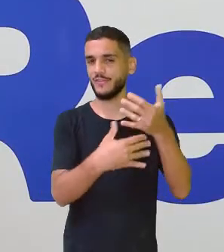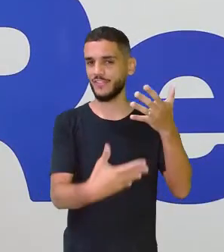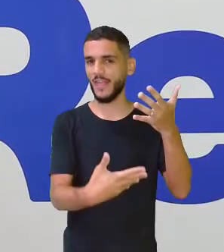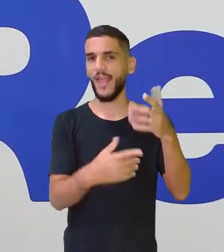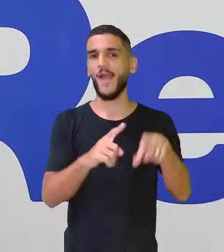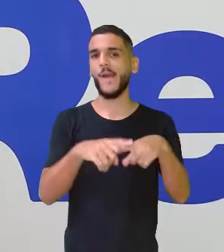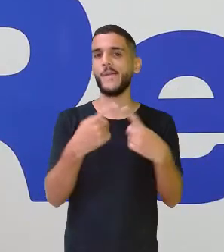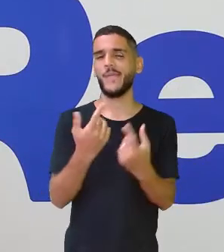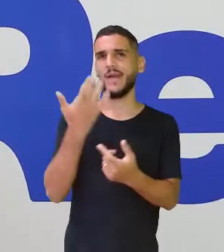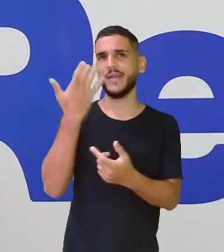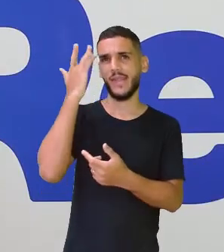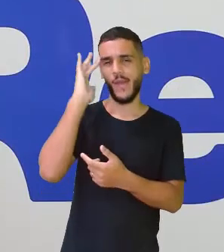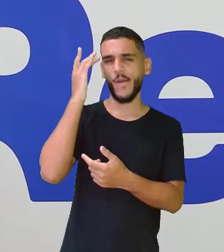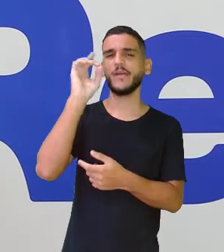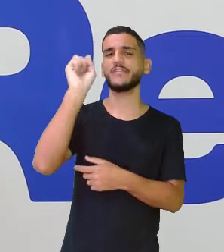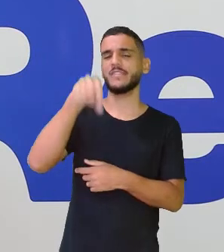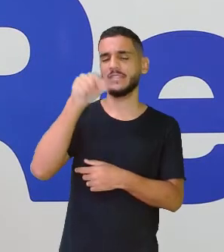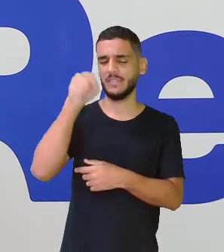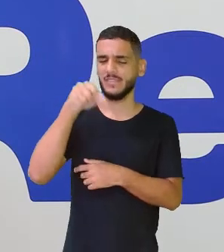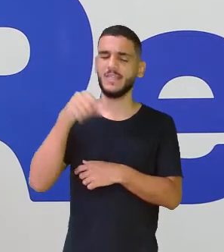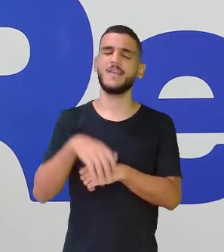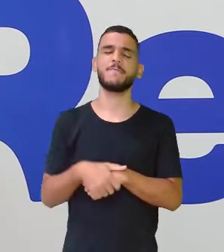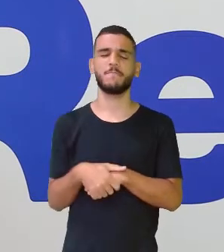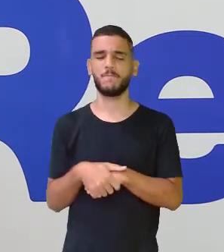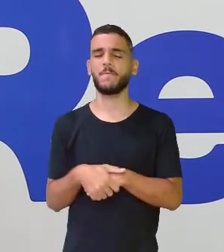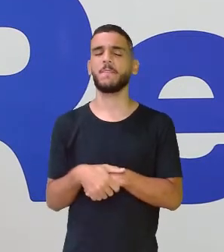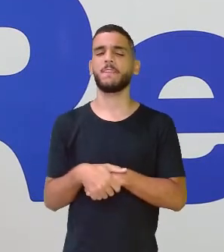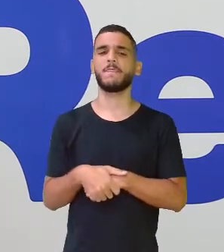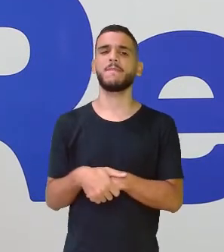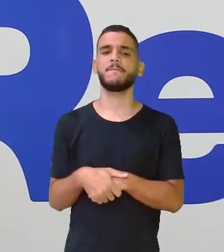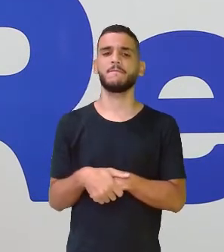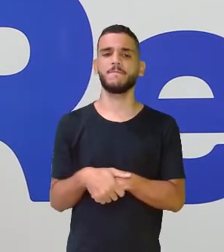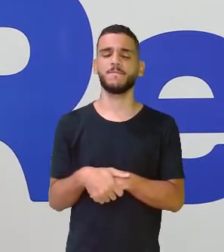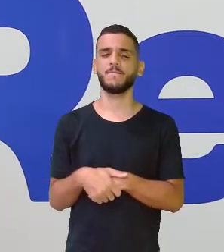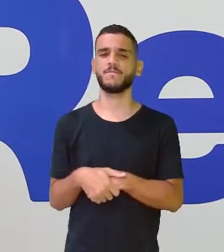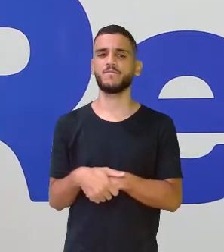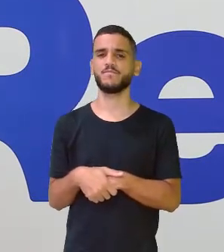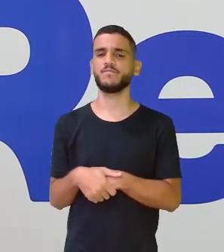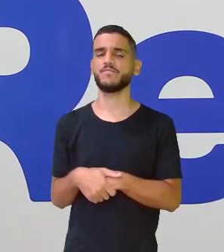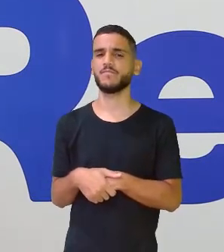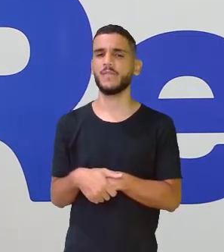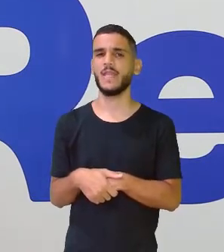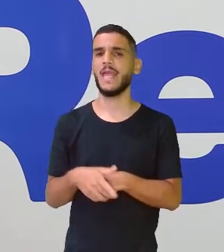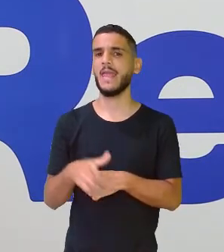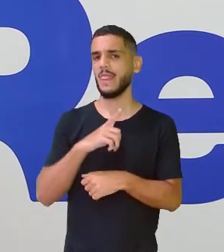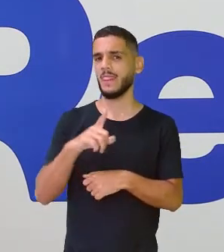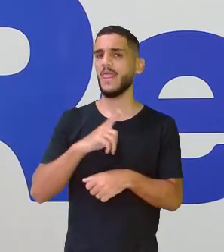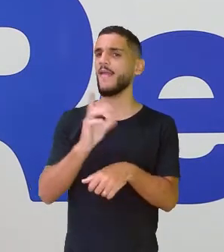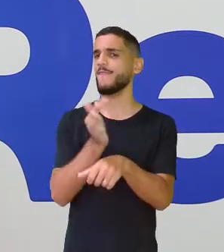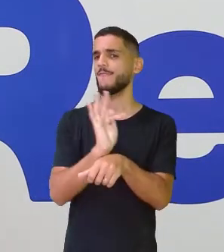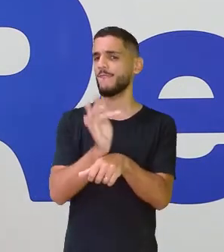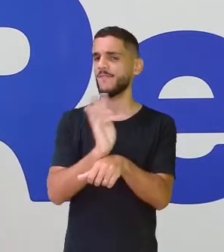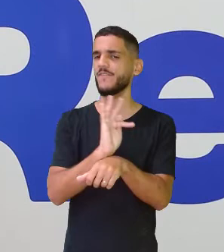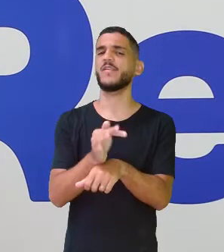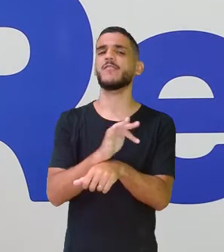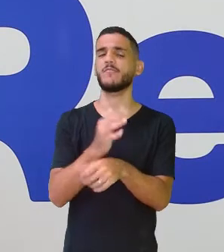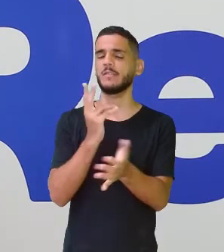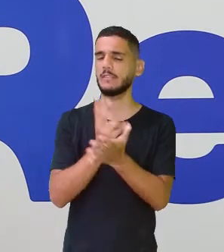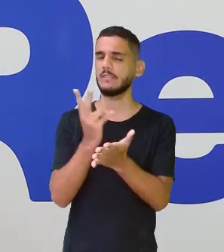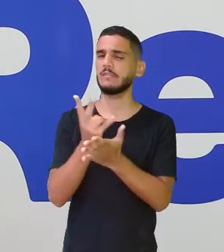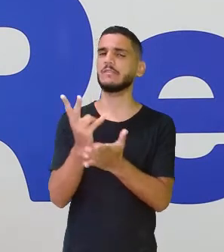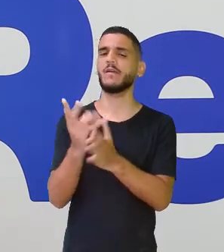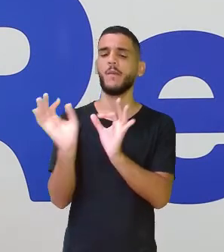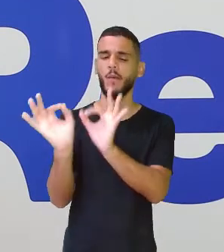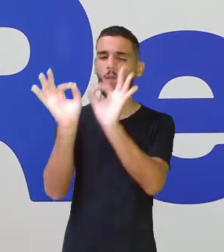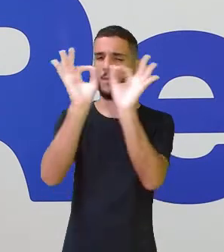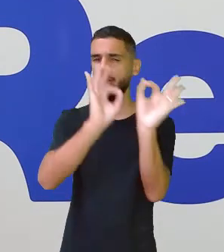mas acredito que sim, né? Porque tem alguns filmes assim, mais... que sempre passa por aqui que eles devem conhecer. Eu só sei